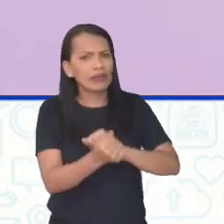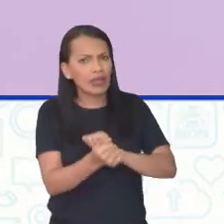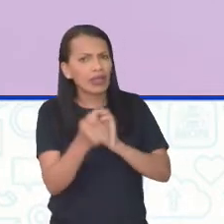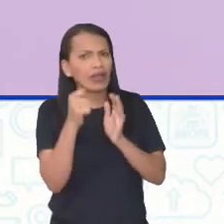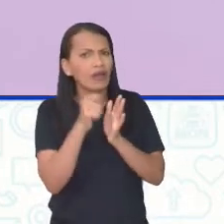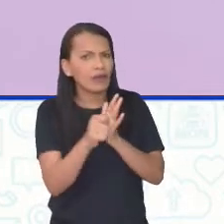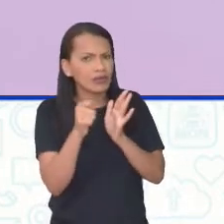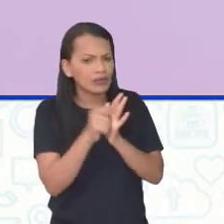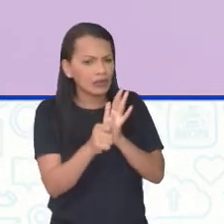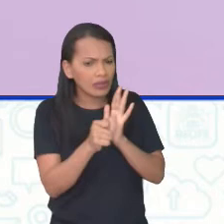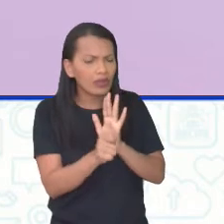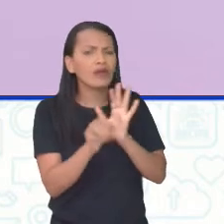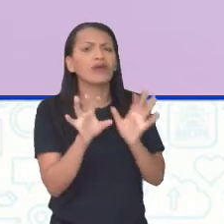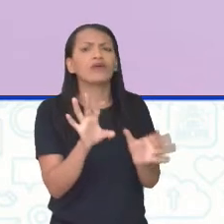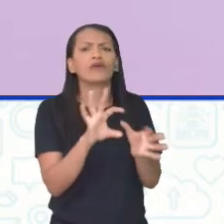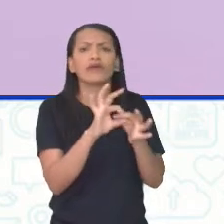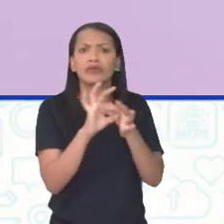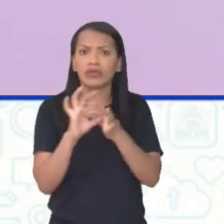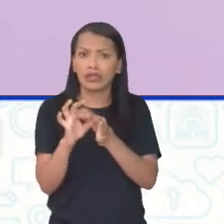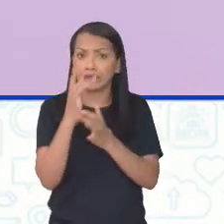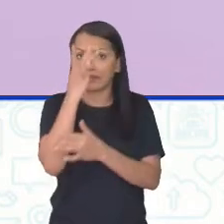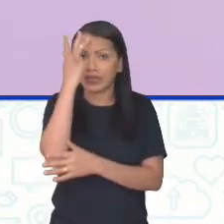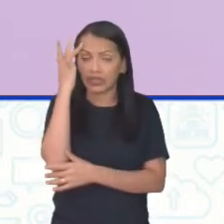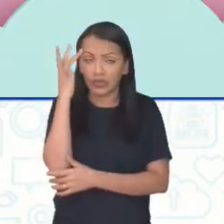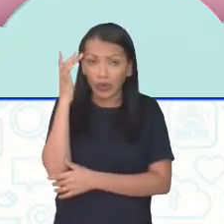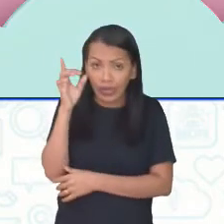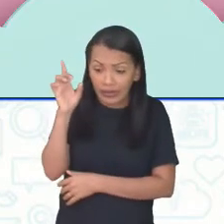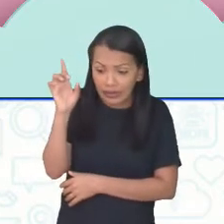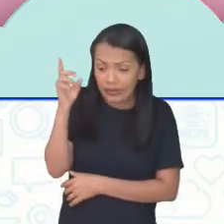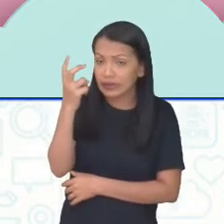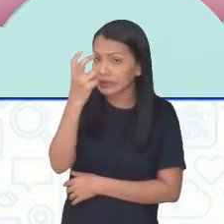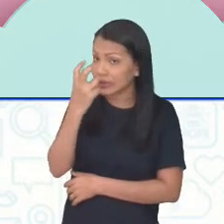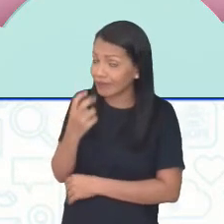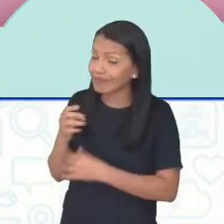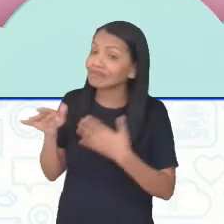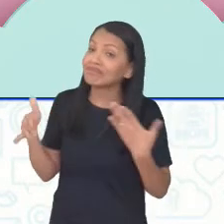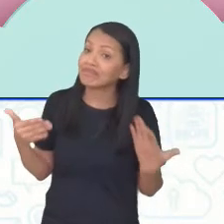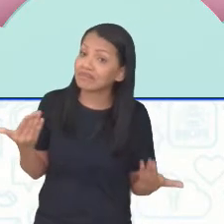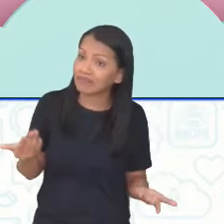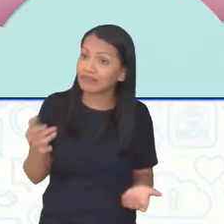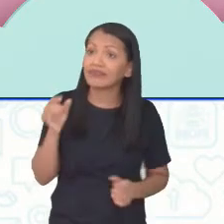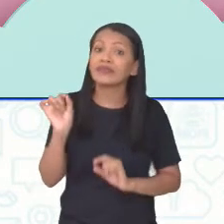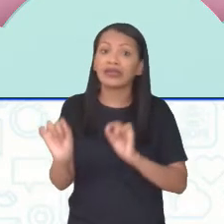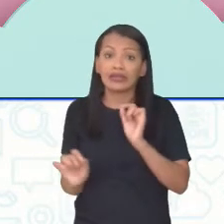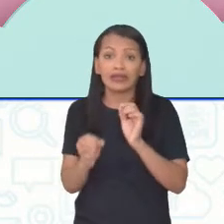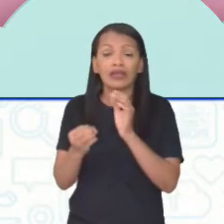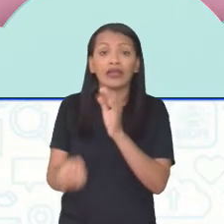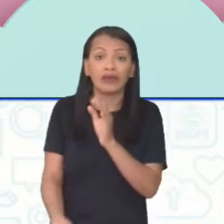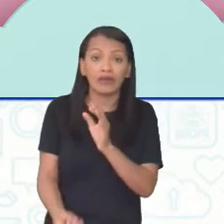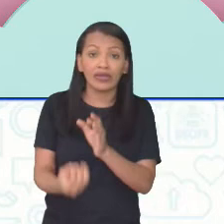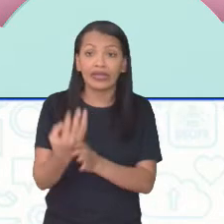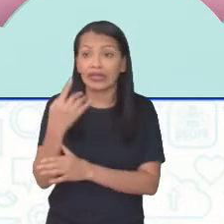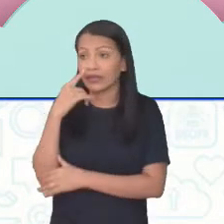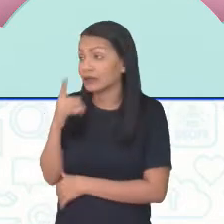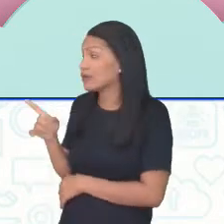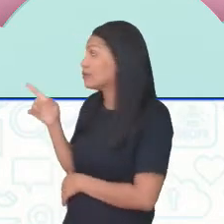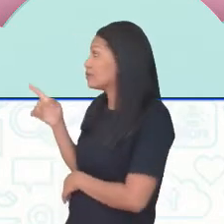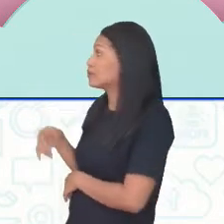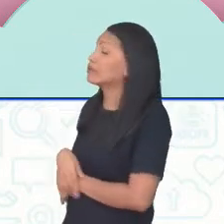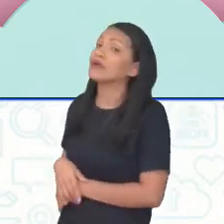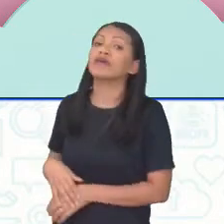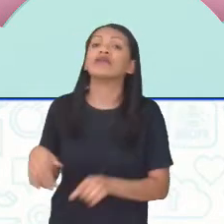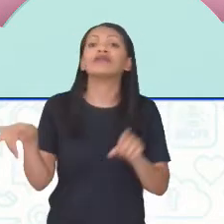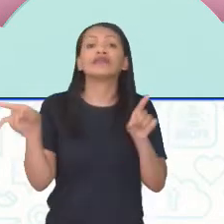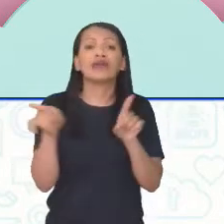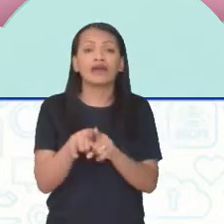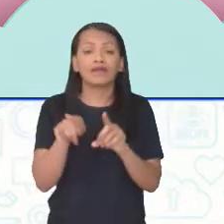para o contexto de pessoas cegas. Tá certo? E é assim que surgiu o Braille. Eu trouxe também um